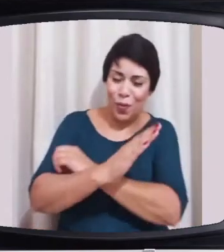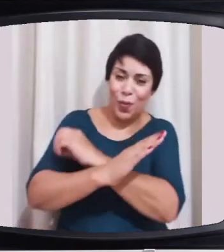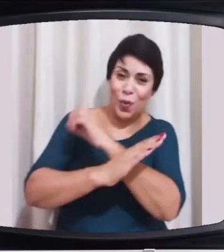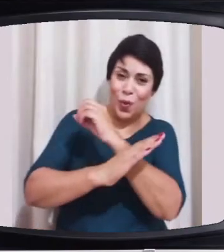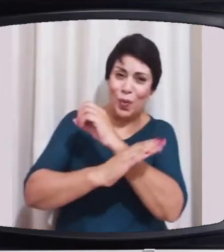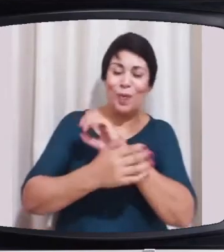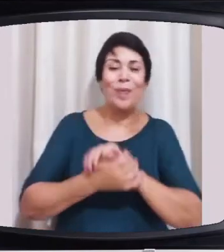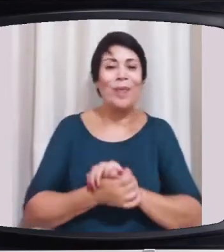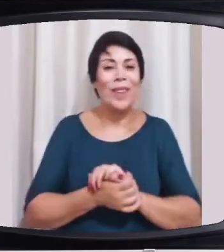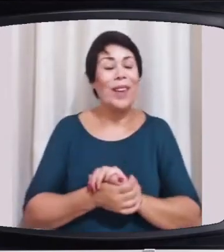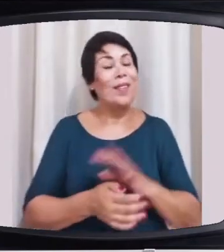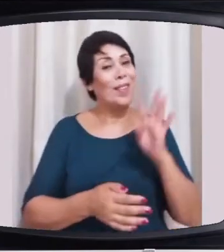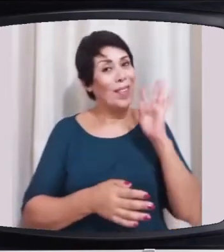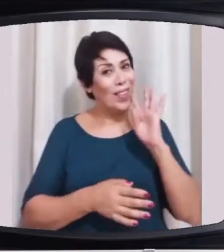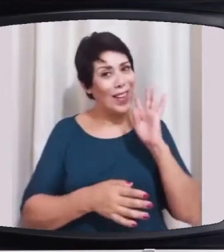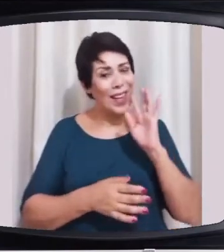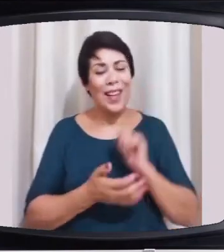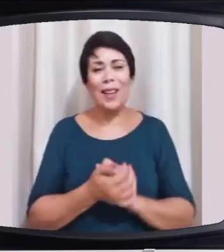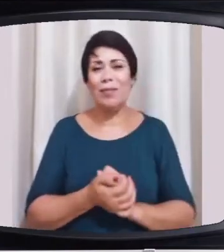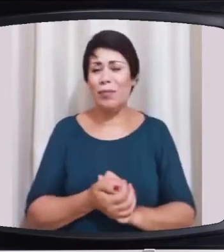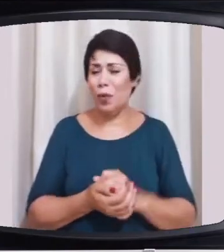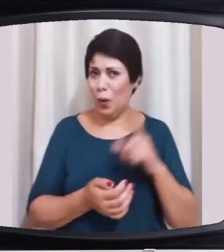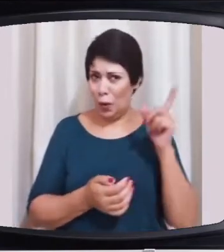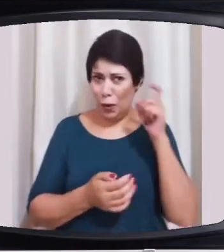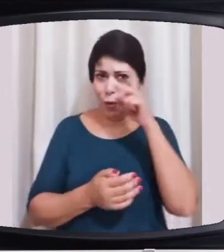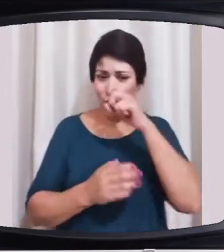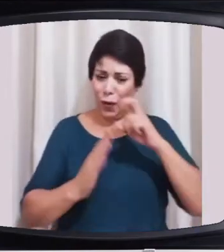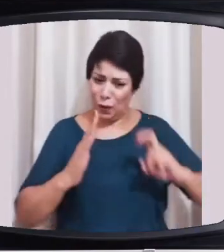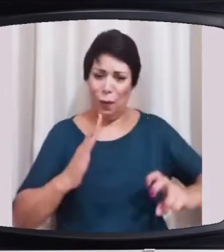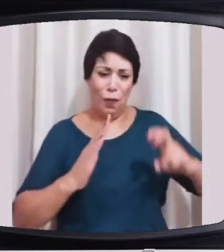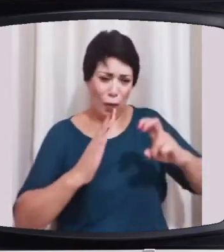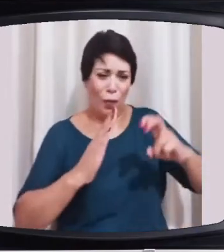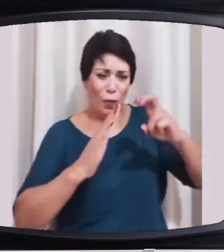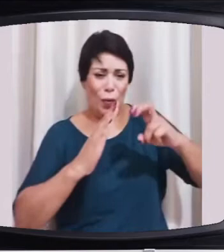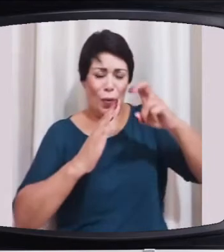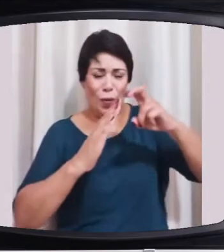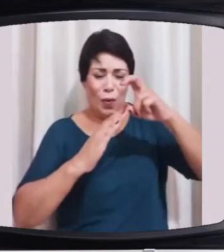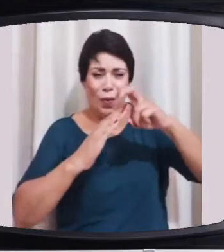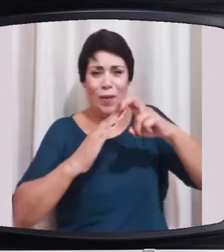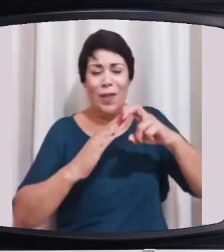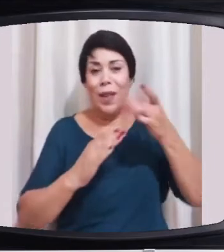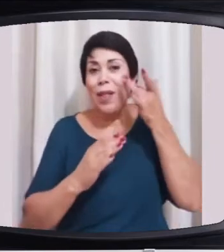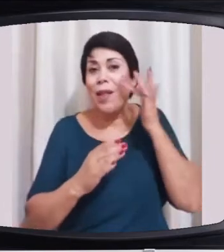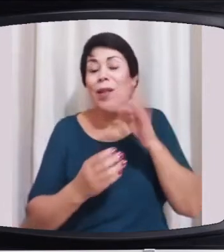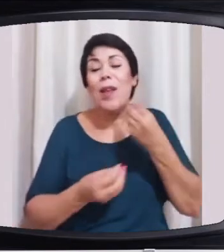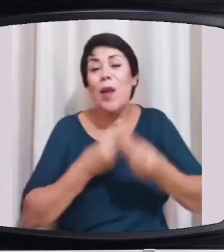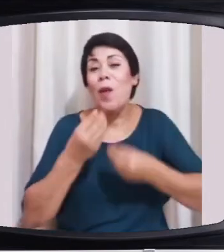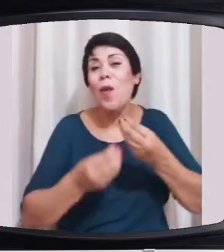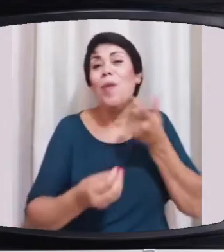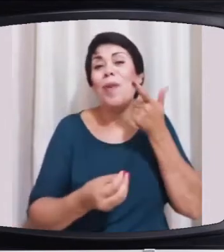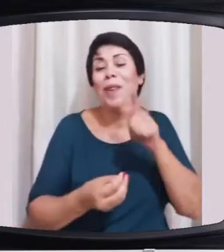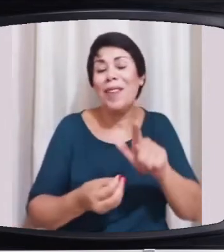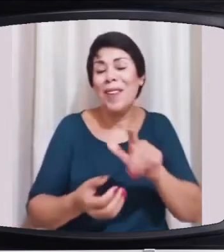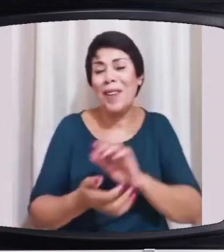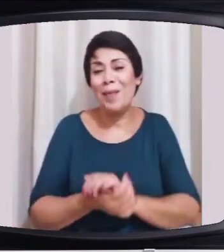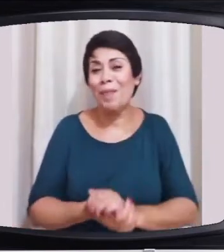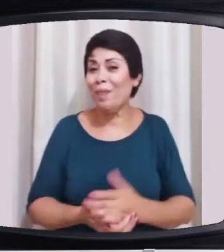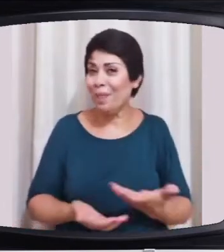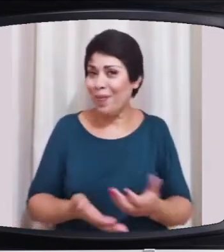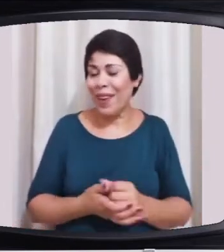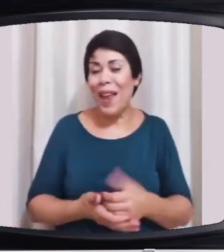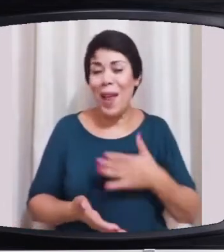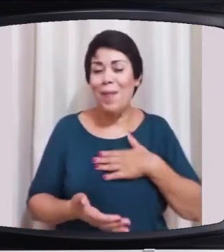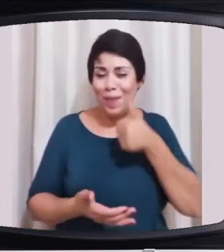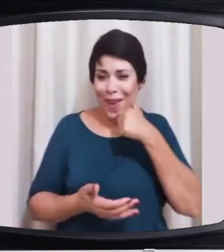E foi muito legal, deu um trabalho para subir, um absurdo, não sei nem como é que nós conseguimos aquele dia. Minha mãe